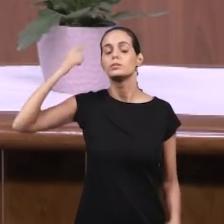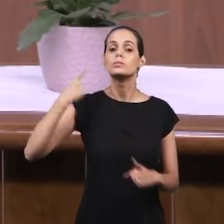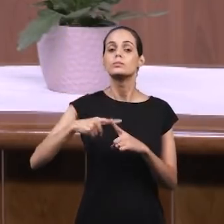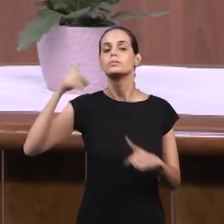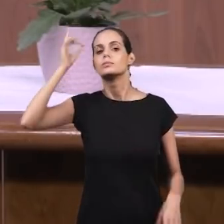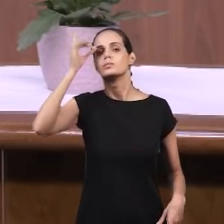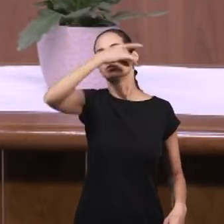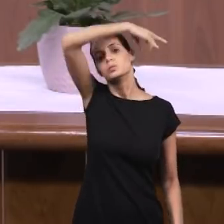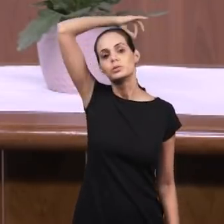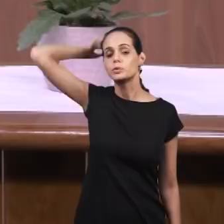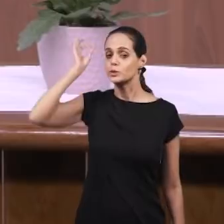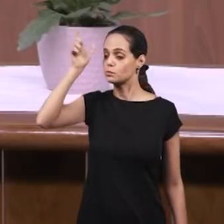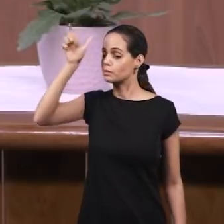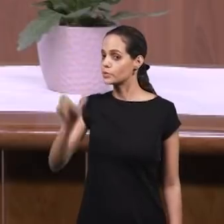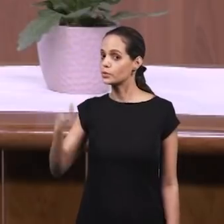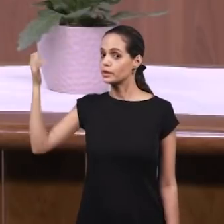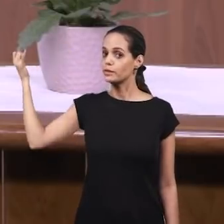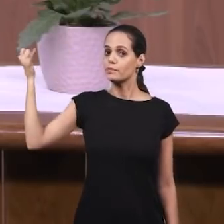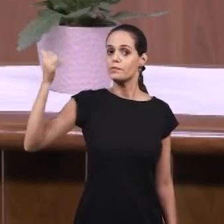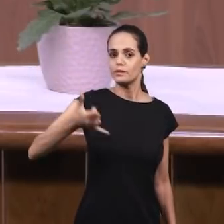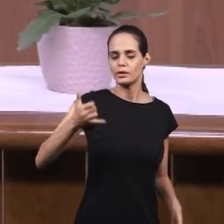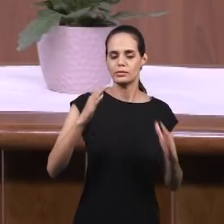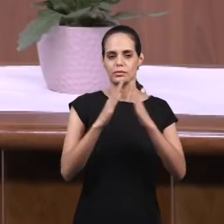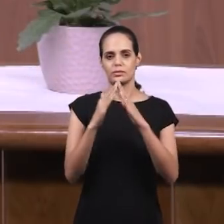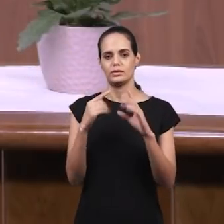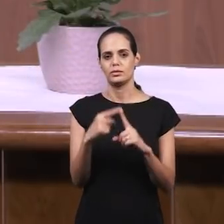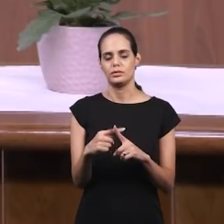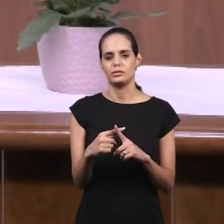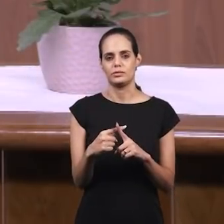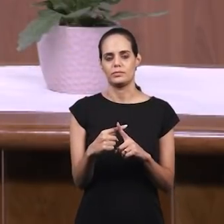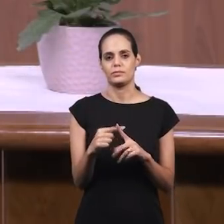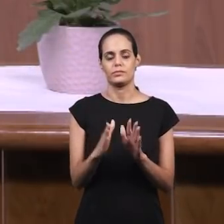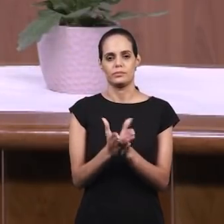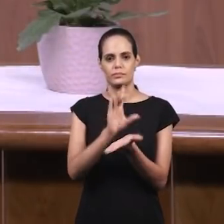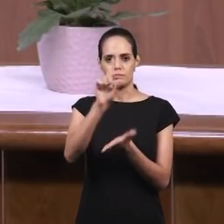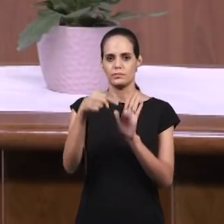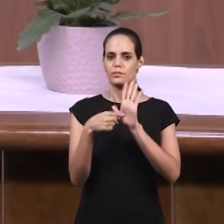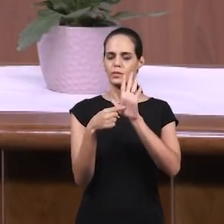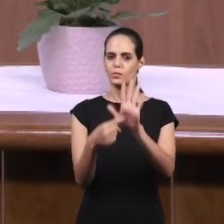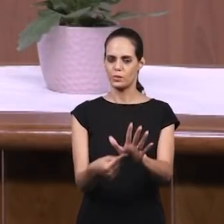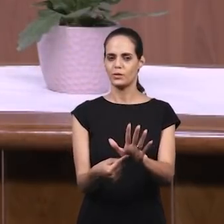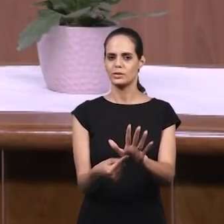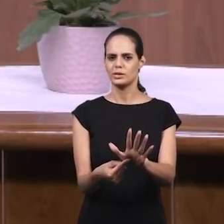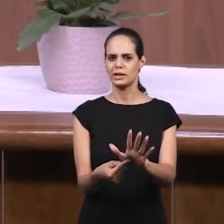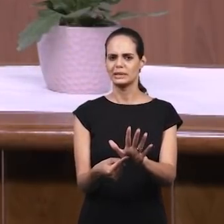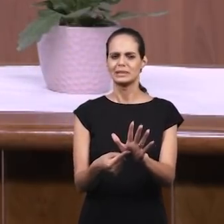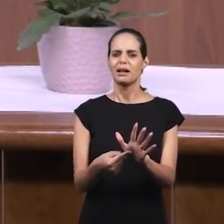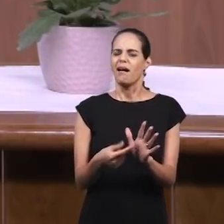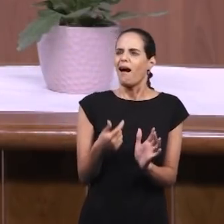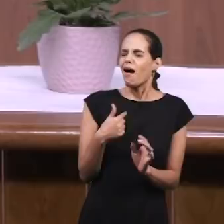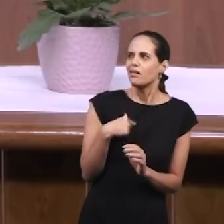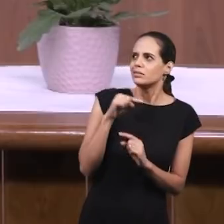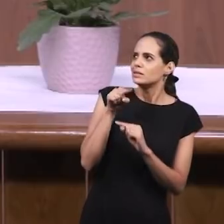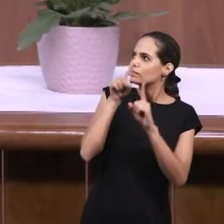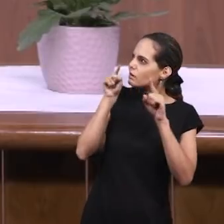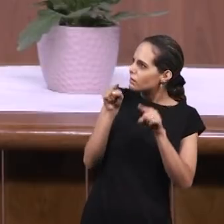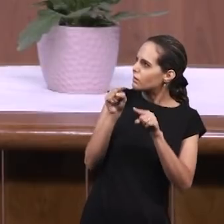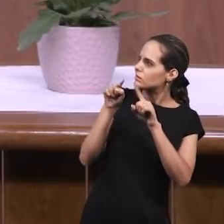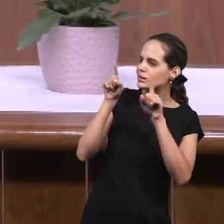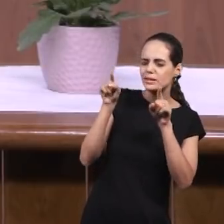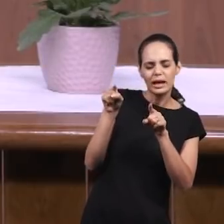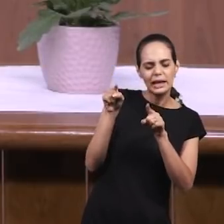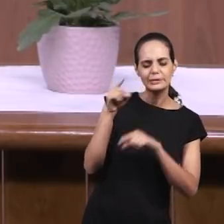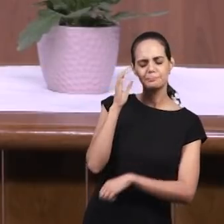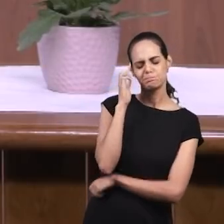quê? Porque o Espírito Santo fala com a igreja. A palavra do Senhor diz assim, não resistais ao Espírito